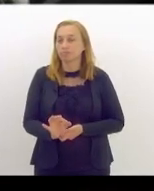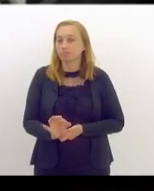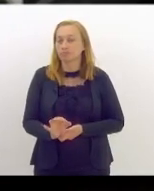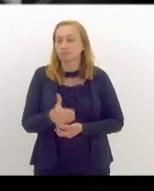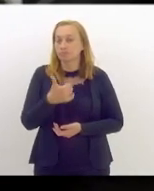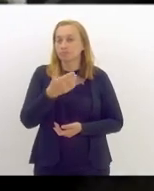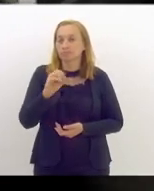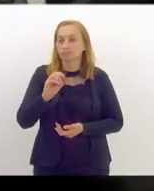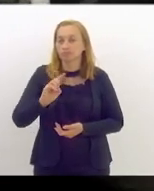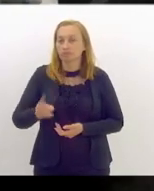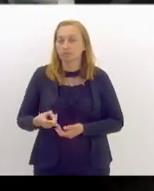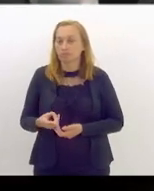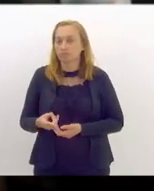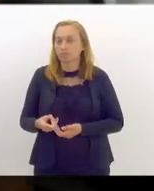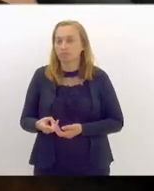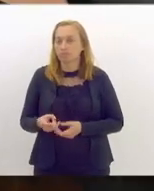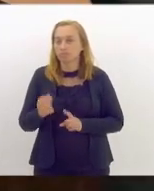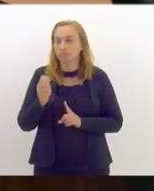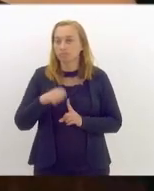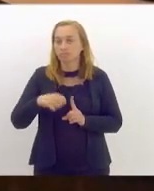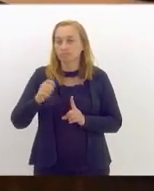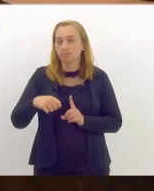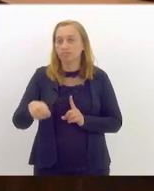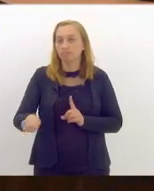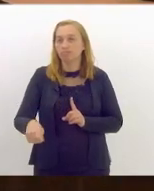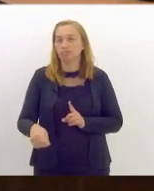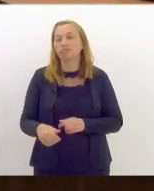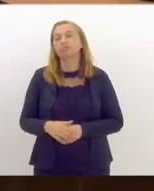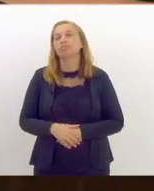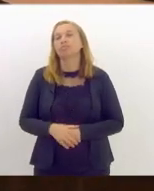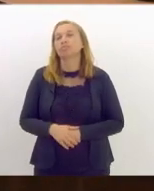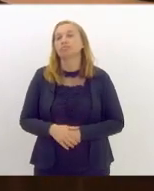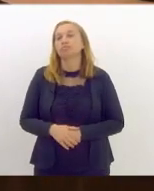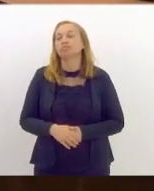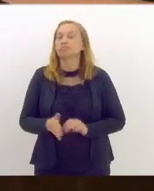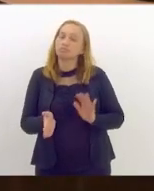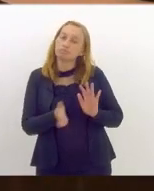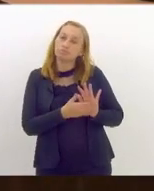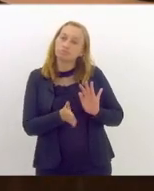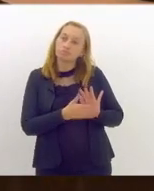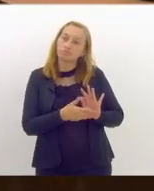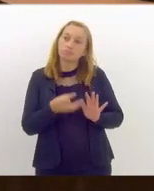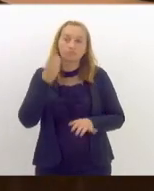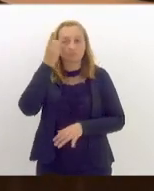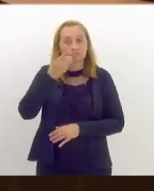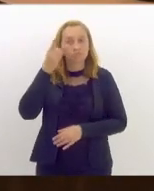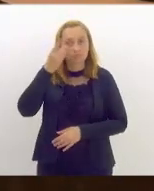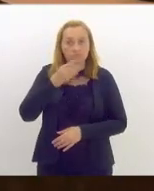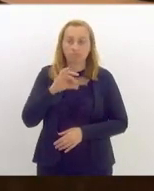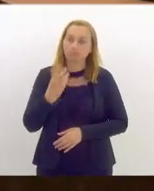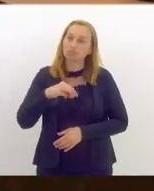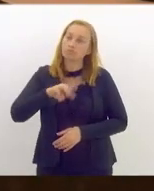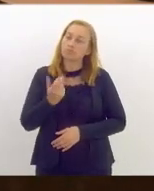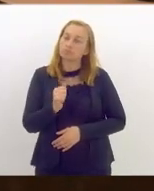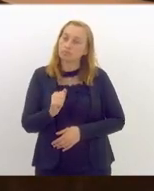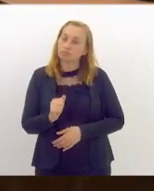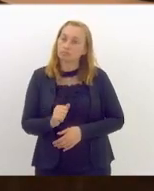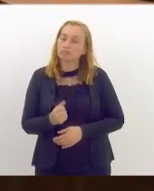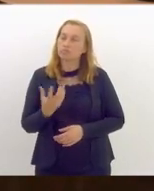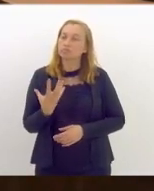10 mil por mês essa essa proposta Deputado Chico Machado